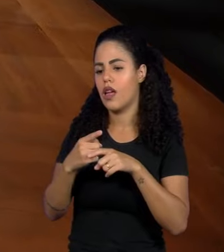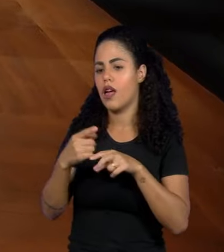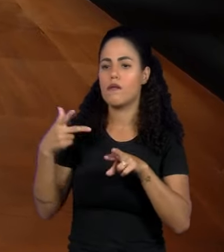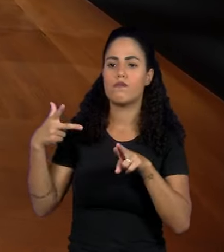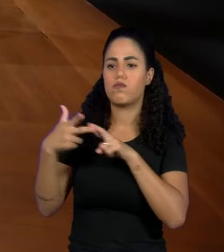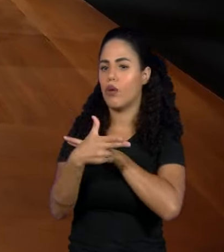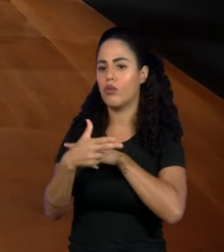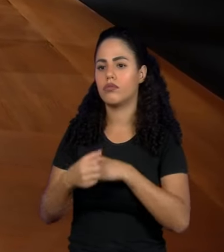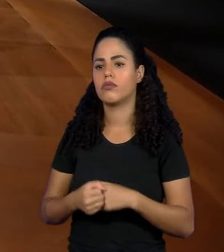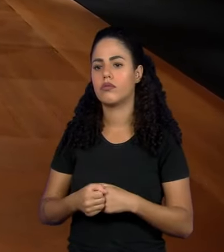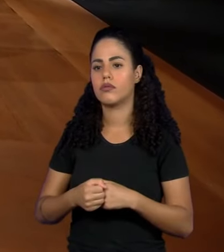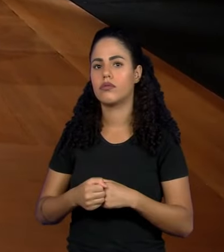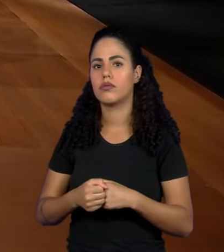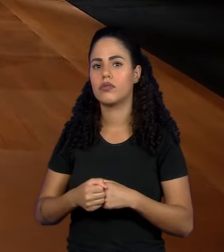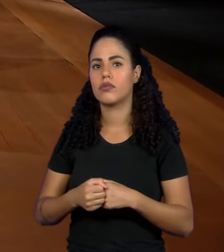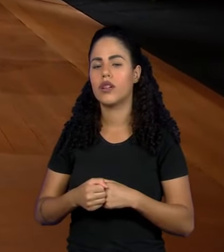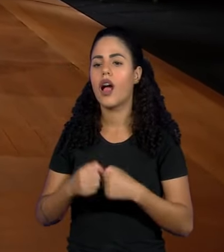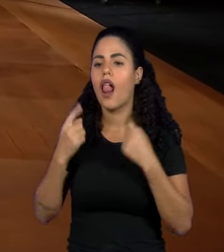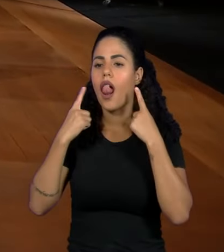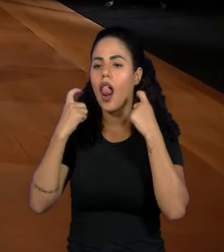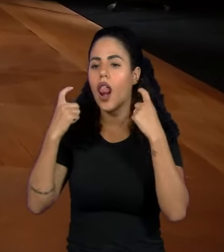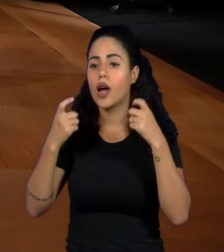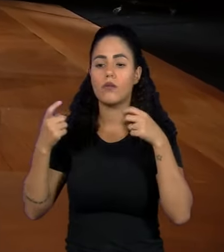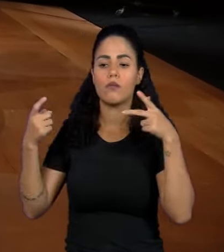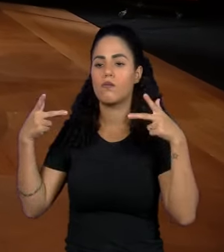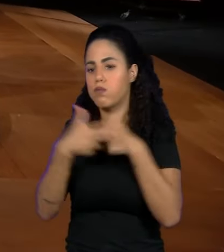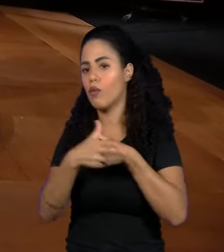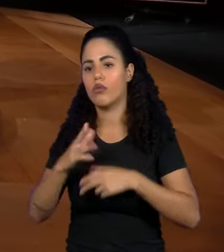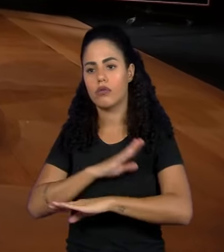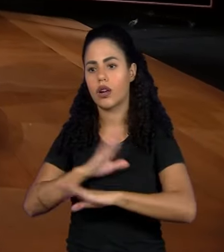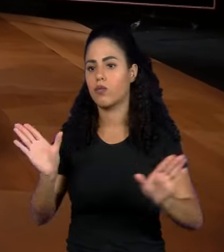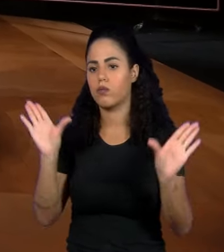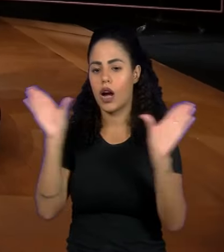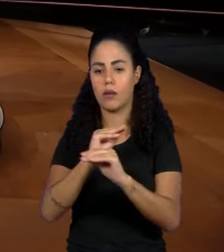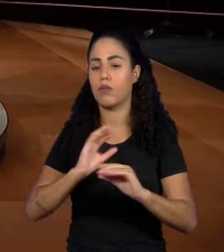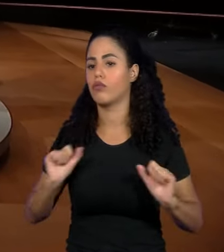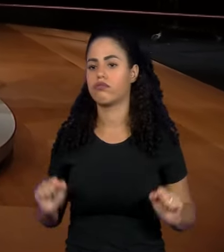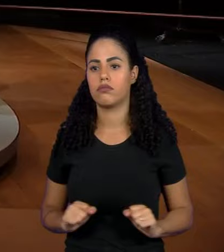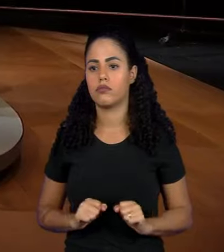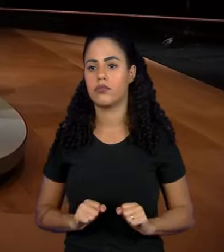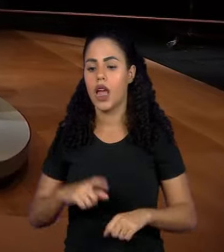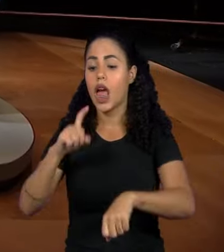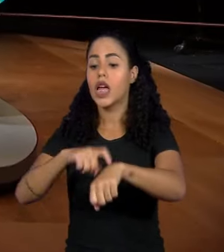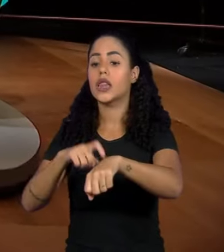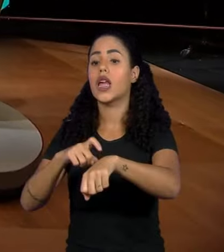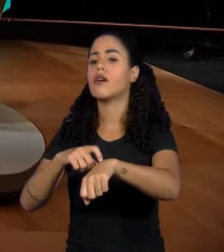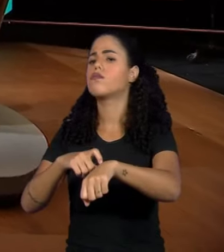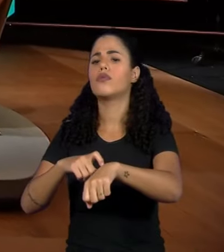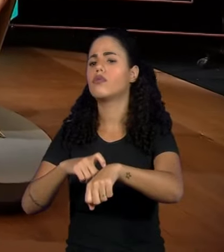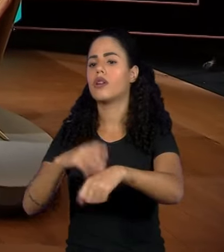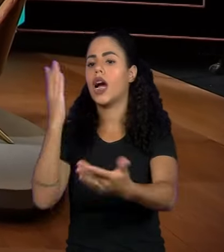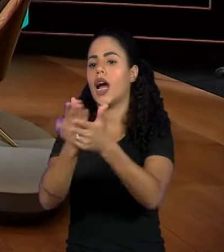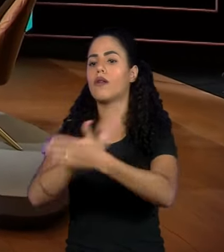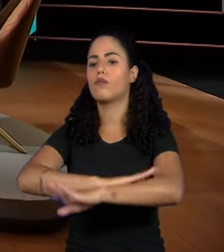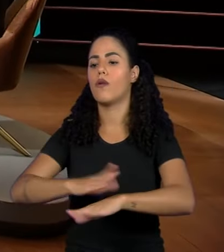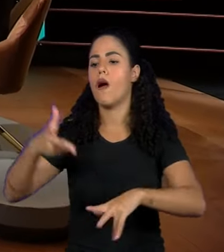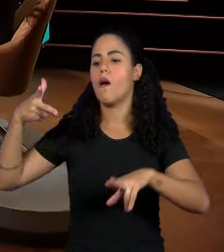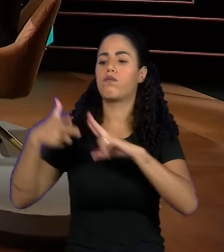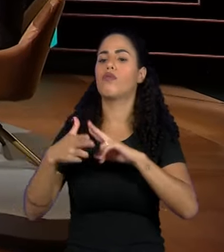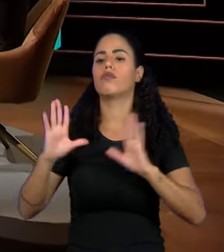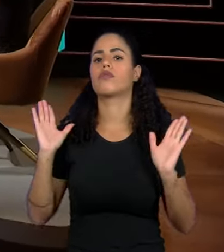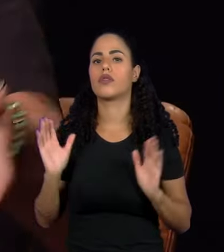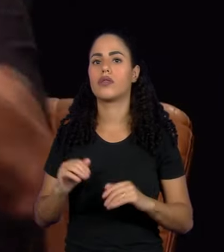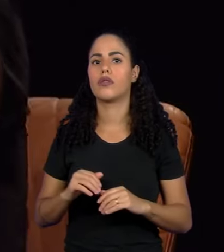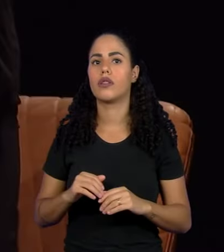gente exatamente acho que era 45 minutos para tocar. Pum. Aí, meu... Venceu o tempo, desliga. Não, desligou o som. Ainda não é que alguém fez